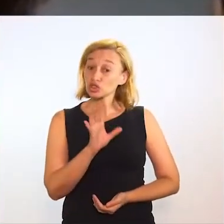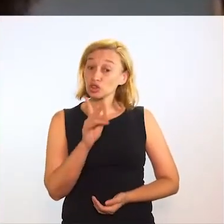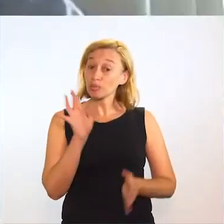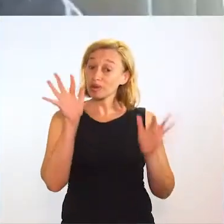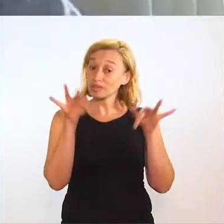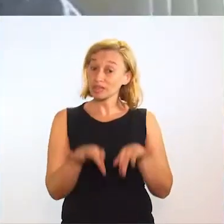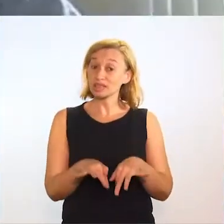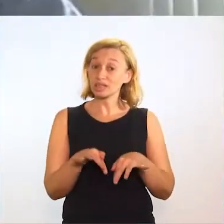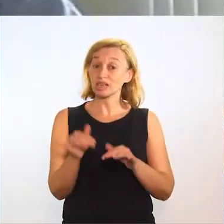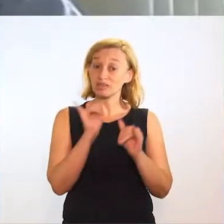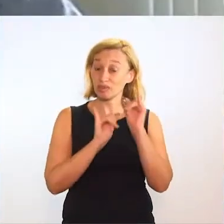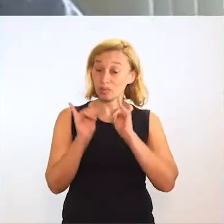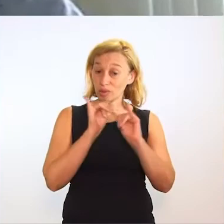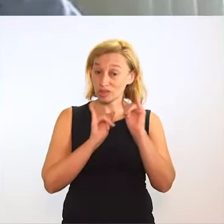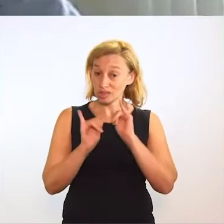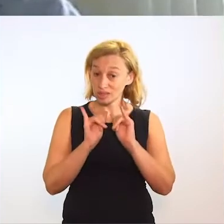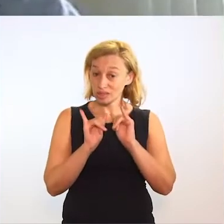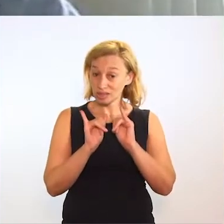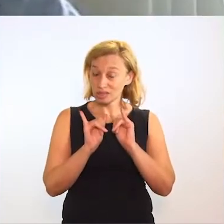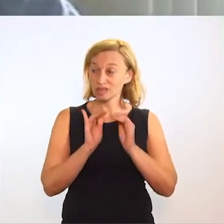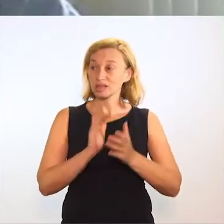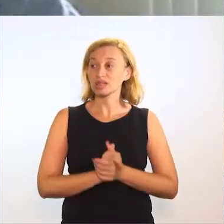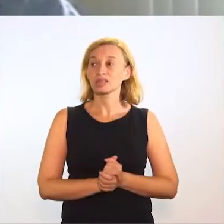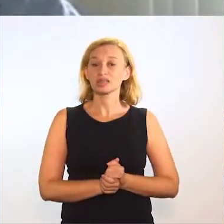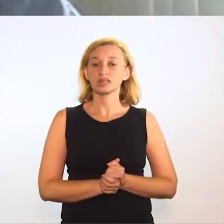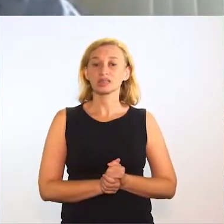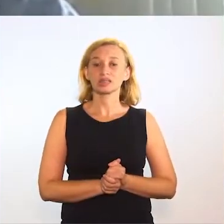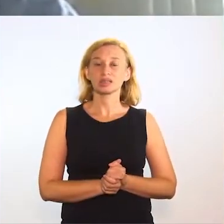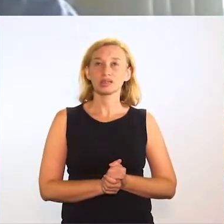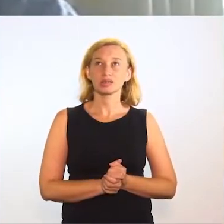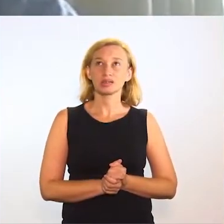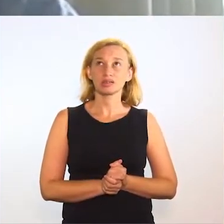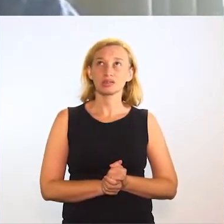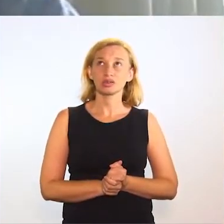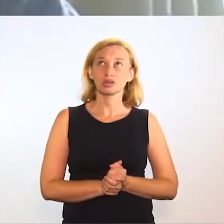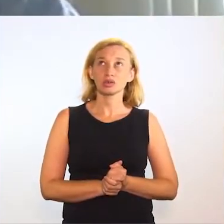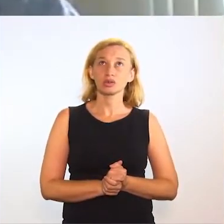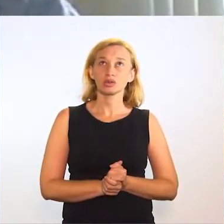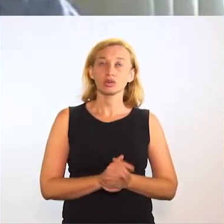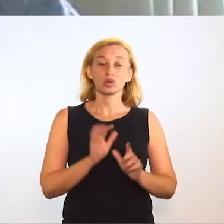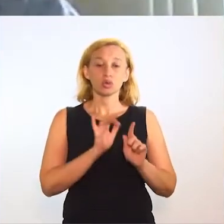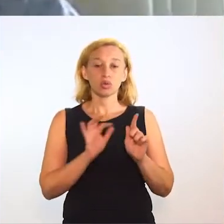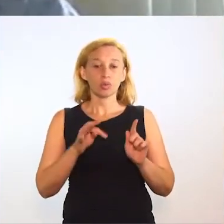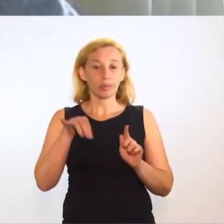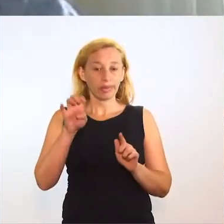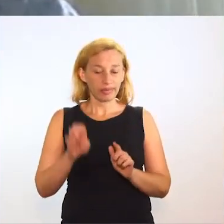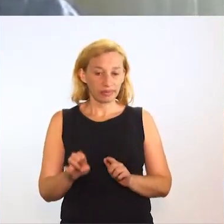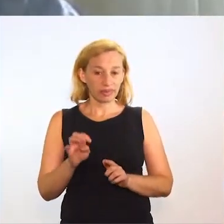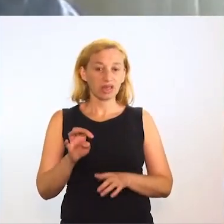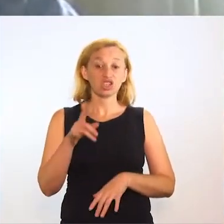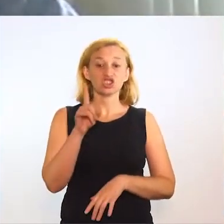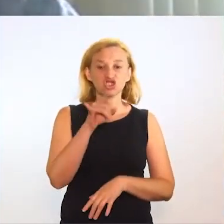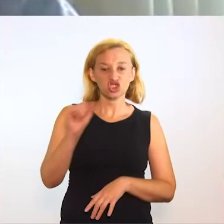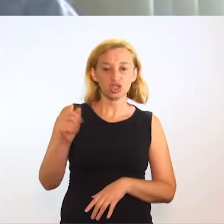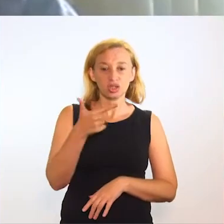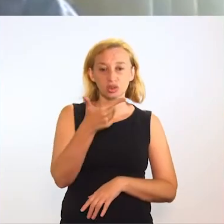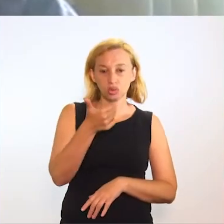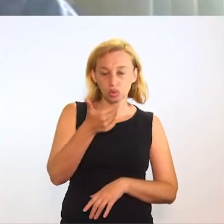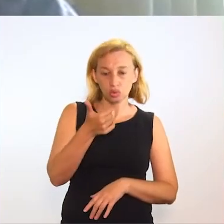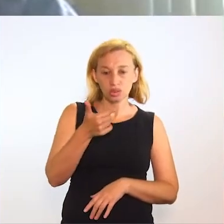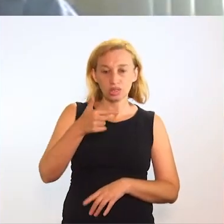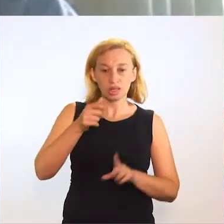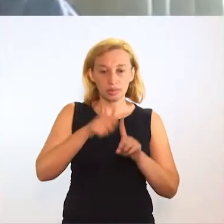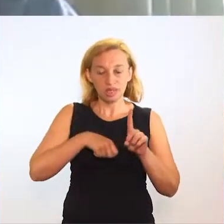Ok. Só fazer um complemento sobre a informação que eu dei do Prêmio Dandara. Vai ser pelo Google Meet,